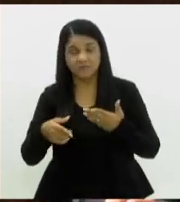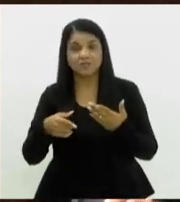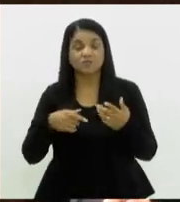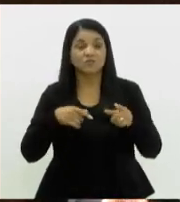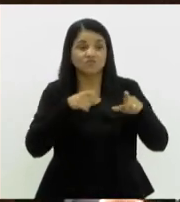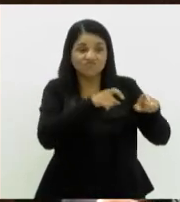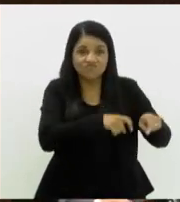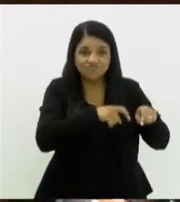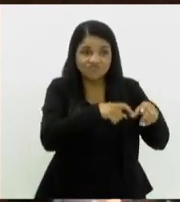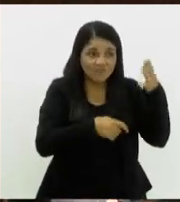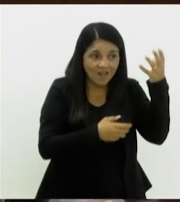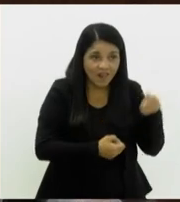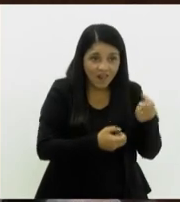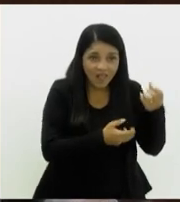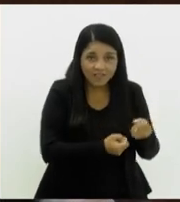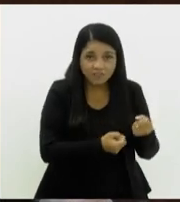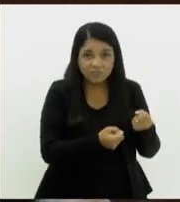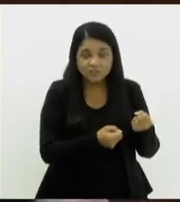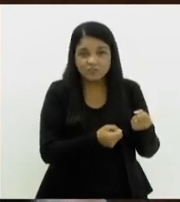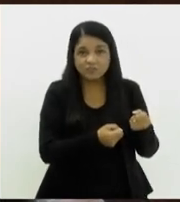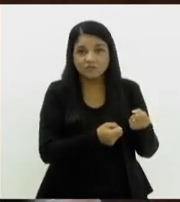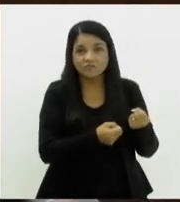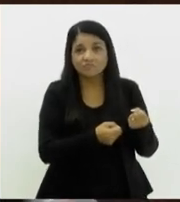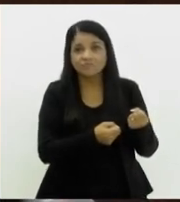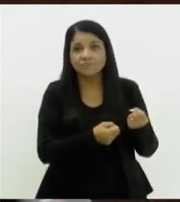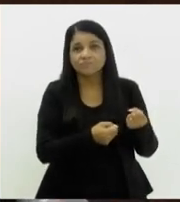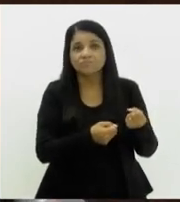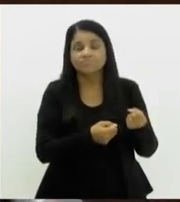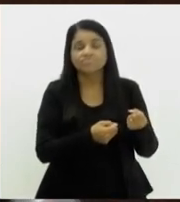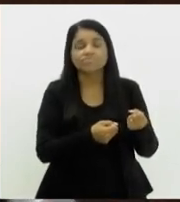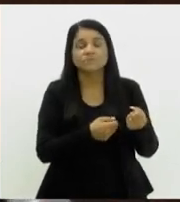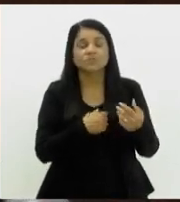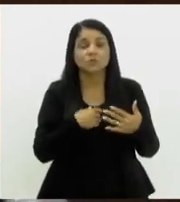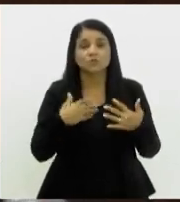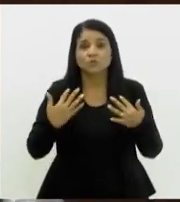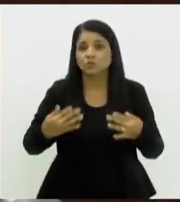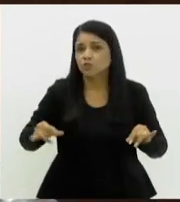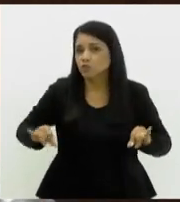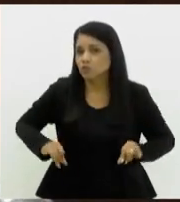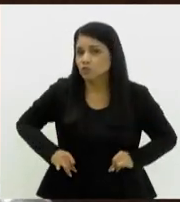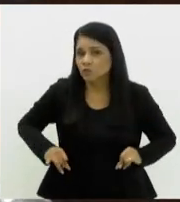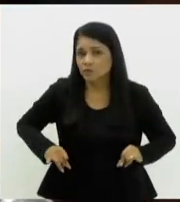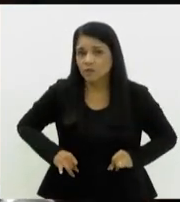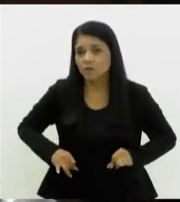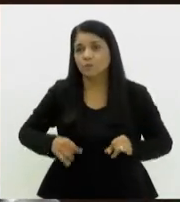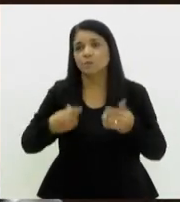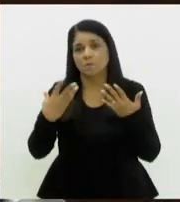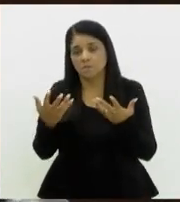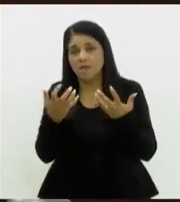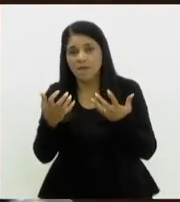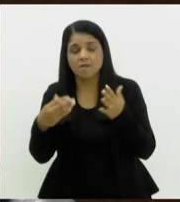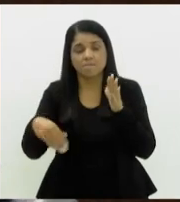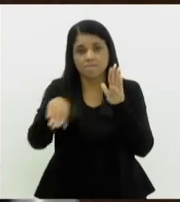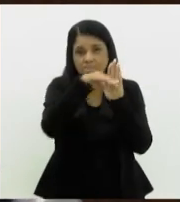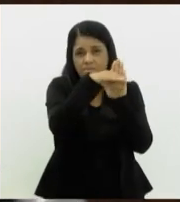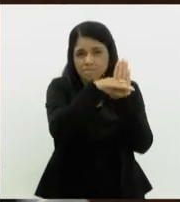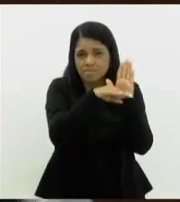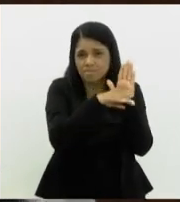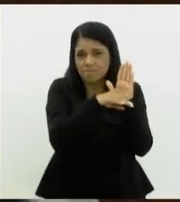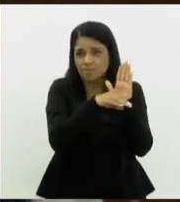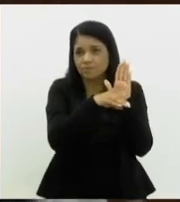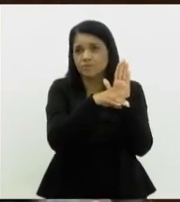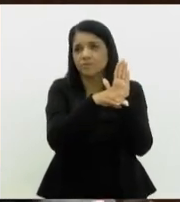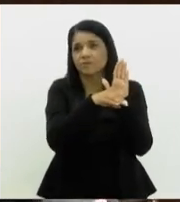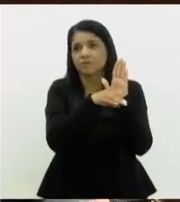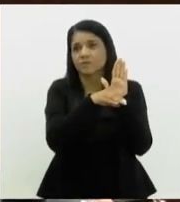estão morrendo da gente trazer a pauta e deliberar sobre essa questão da